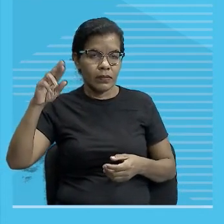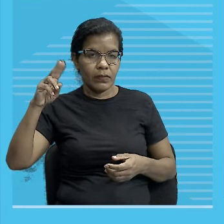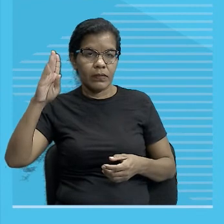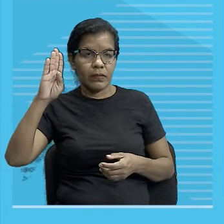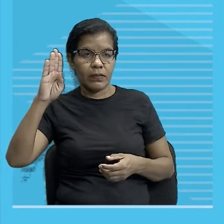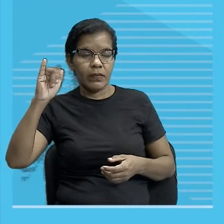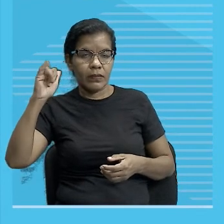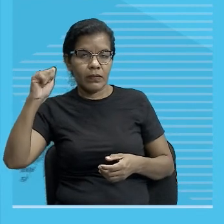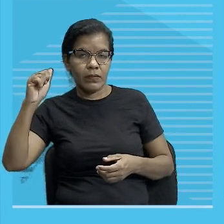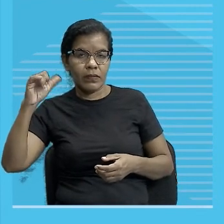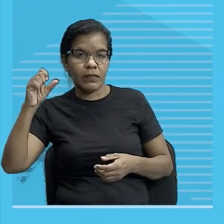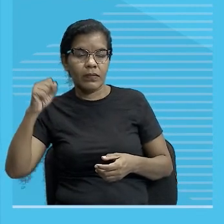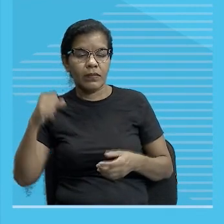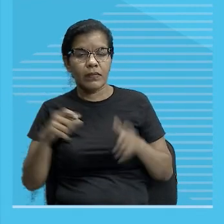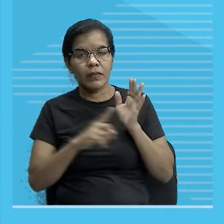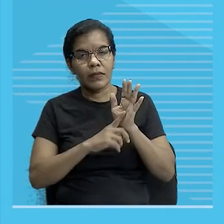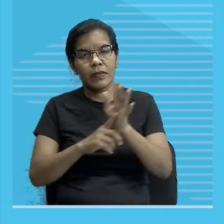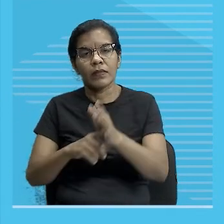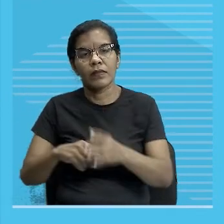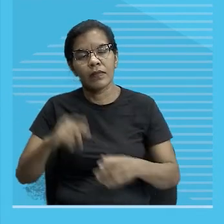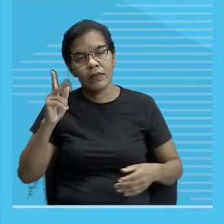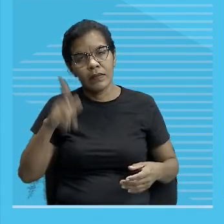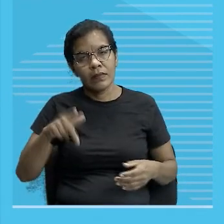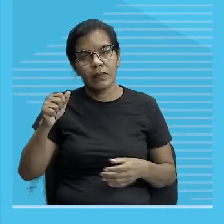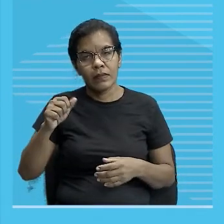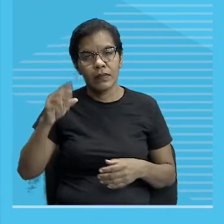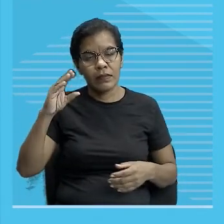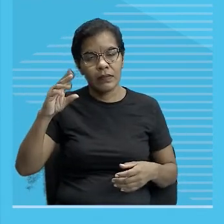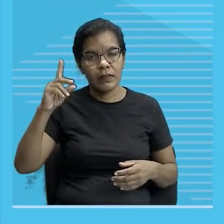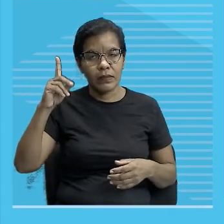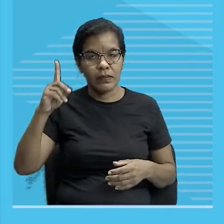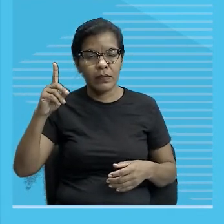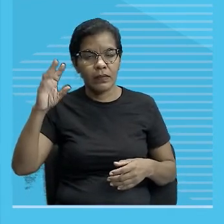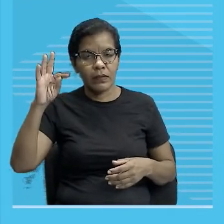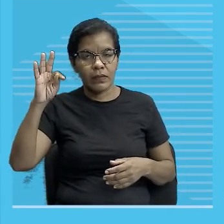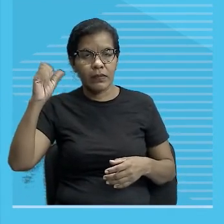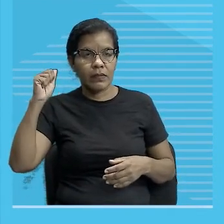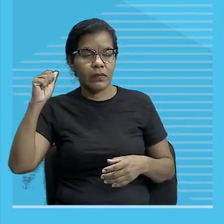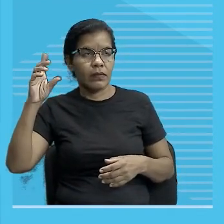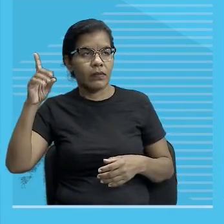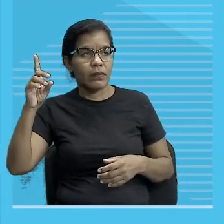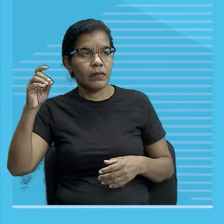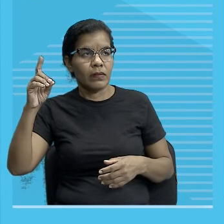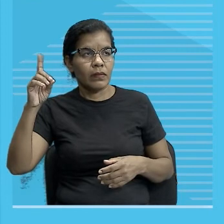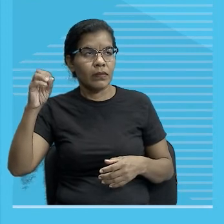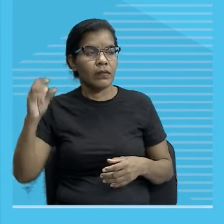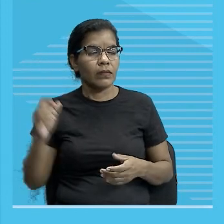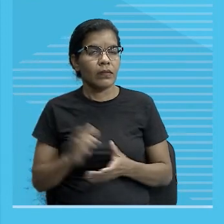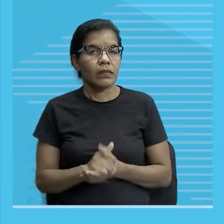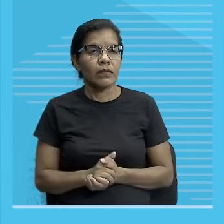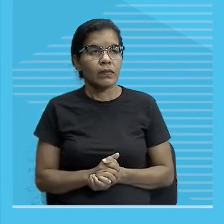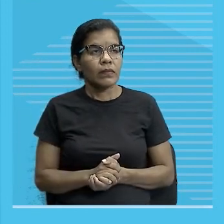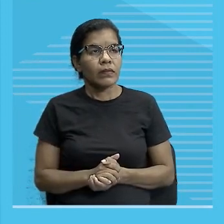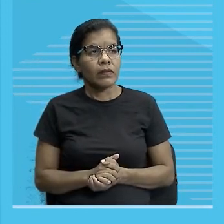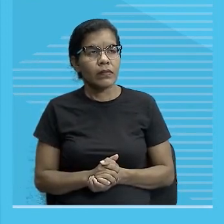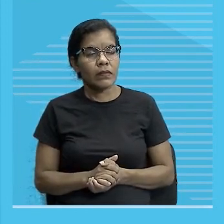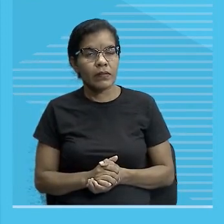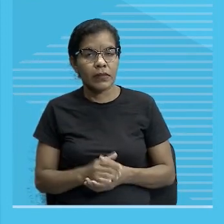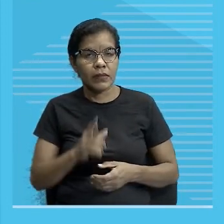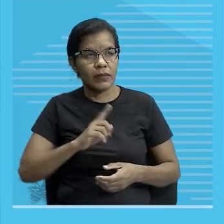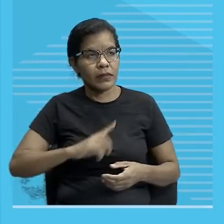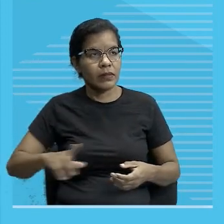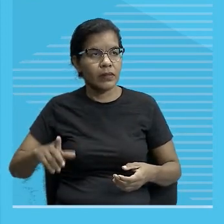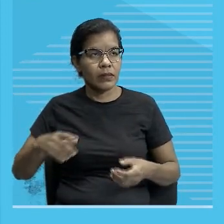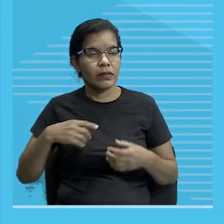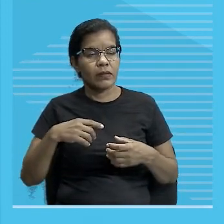facultada, beleza? Aí tá aí a locução adjetivo, o guarda estava a paisana, ou seja, sem farda.